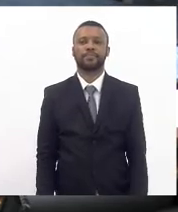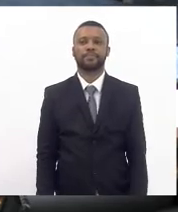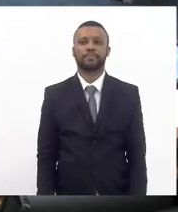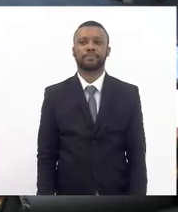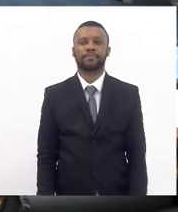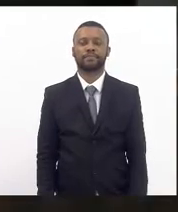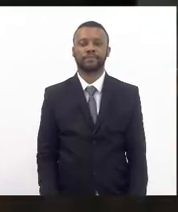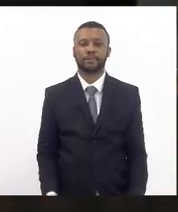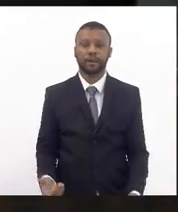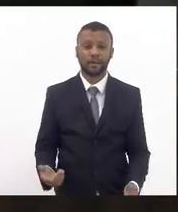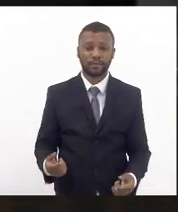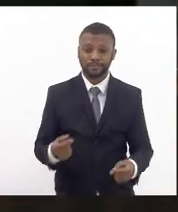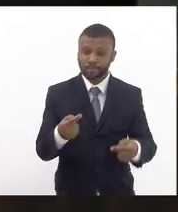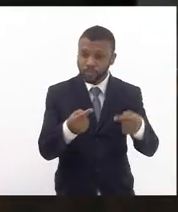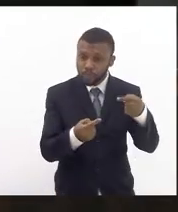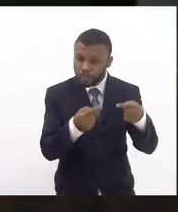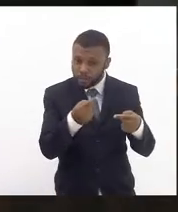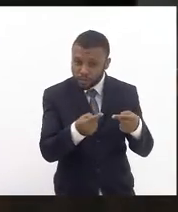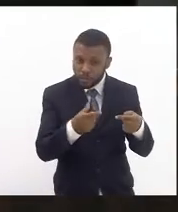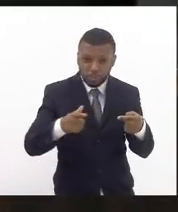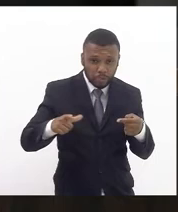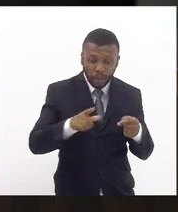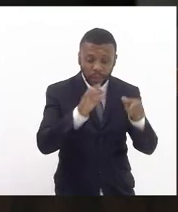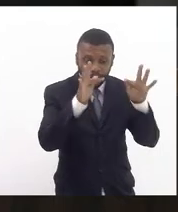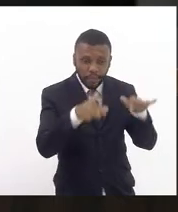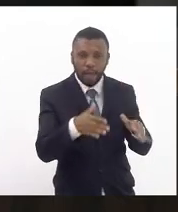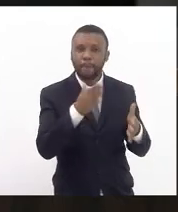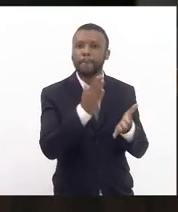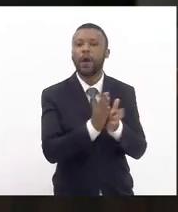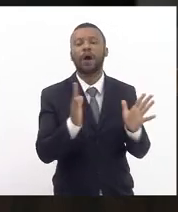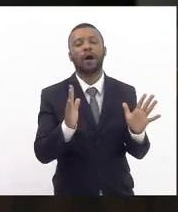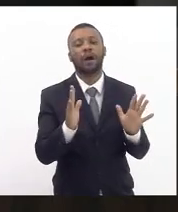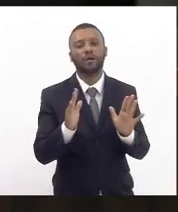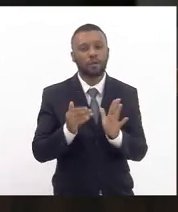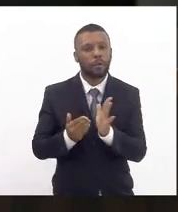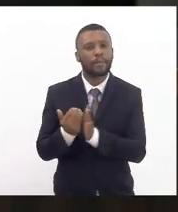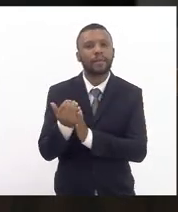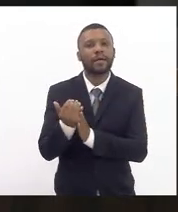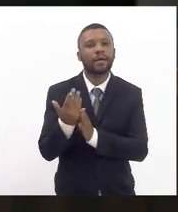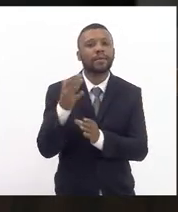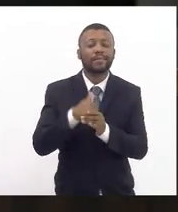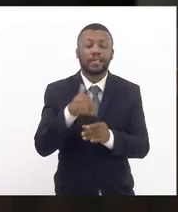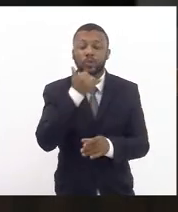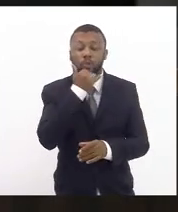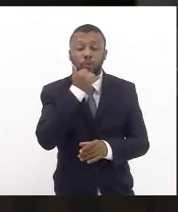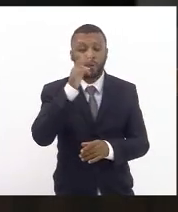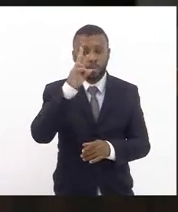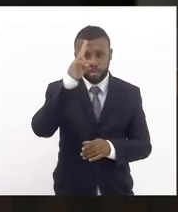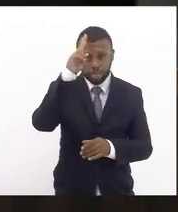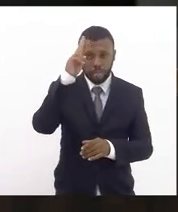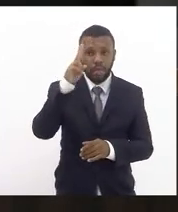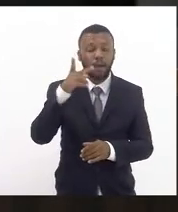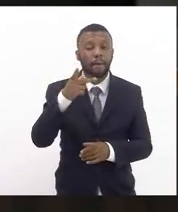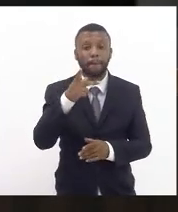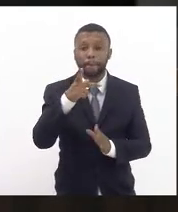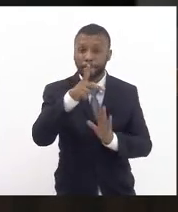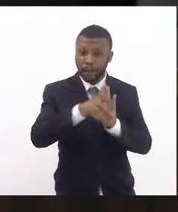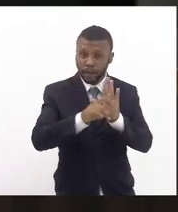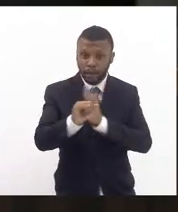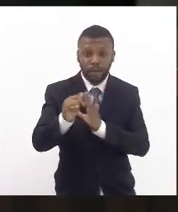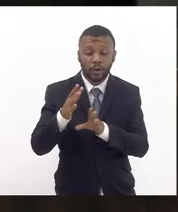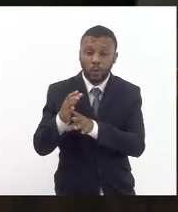Não havendo quem queira discutir, encerrada a discussão. Em votação. Perdão. Presente projeto